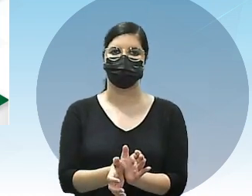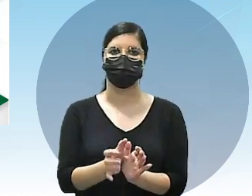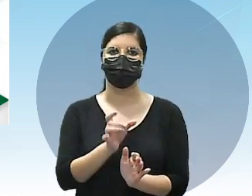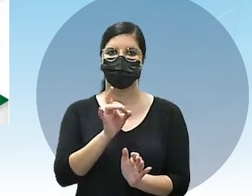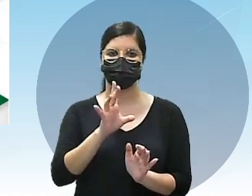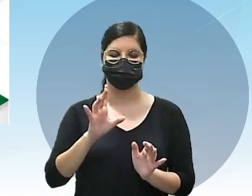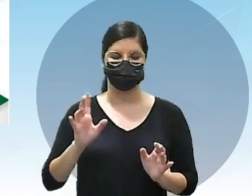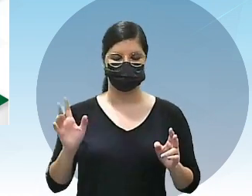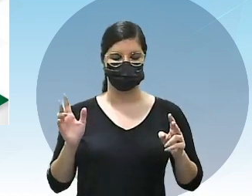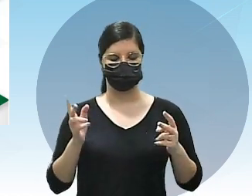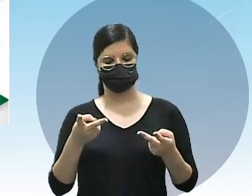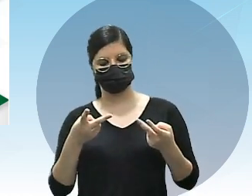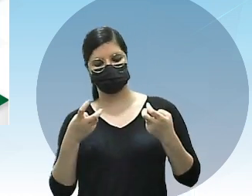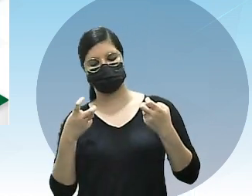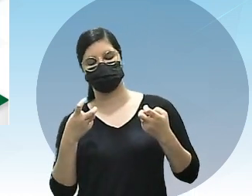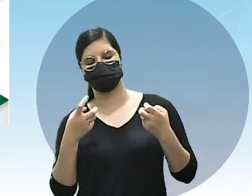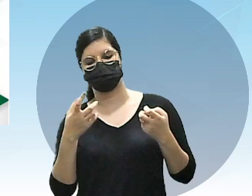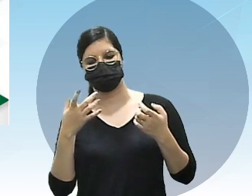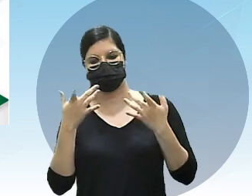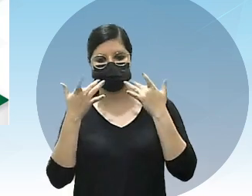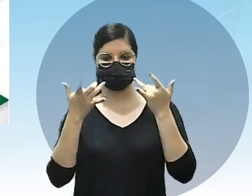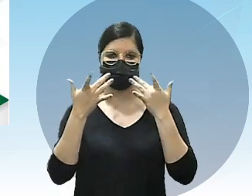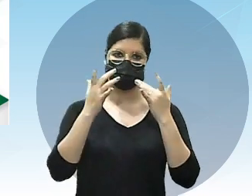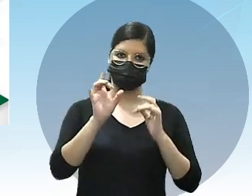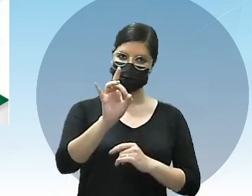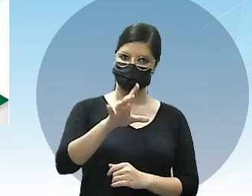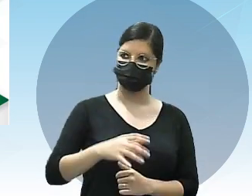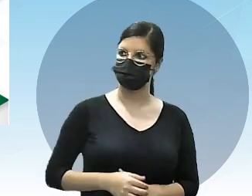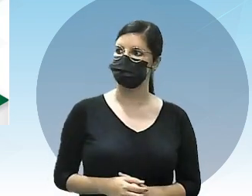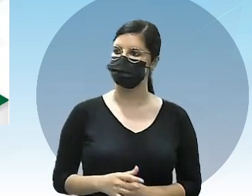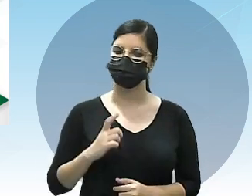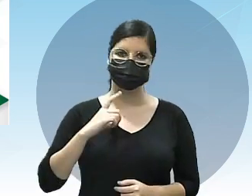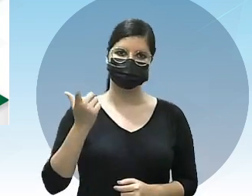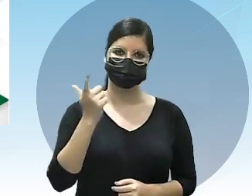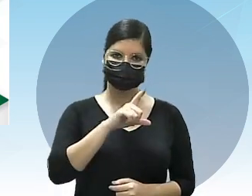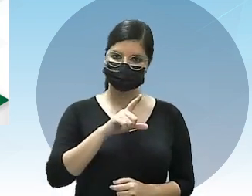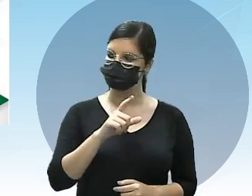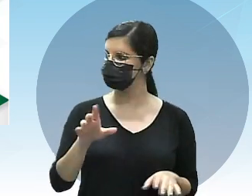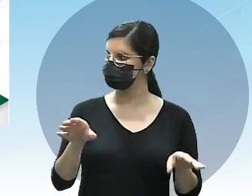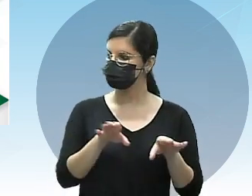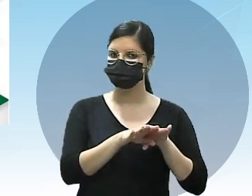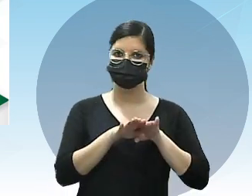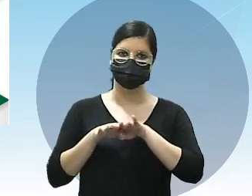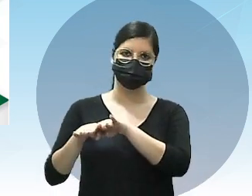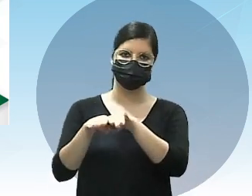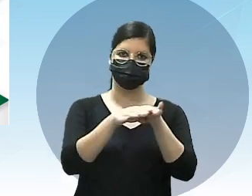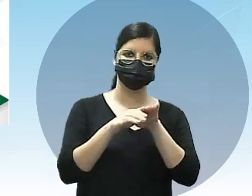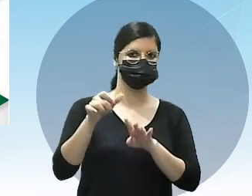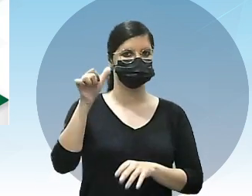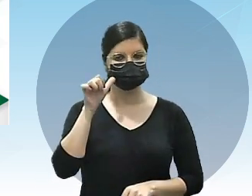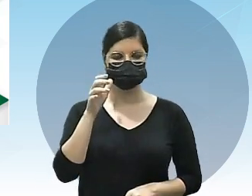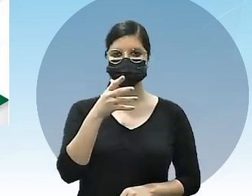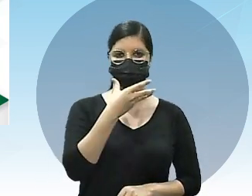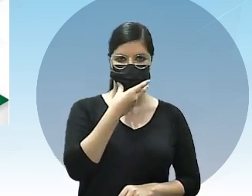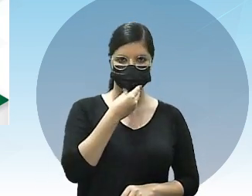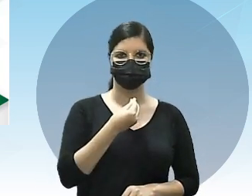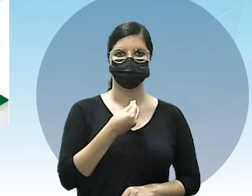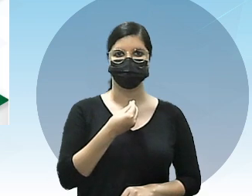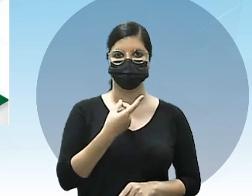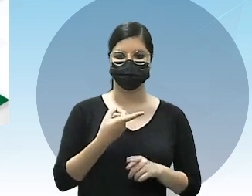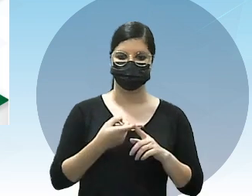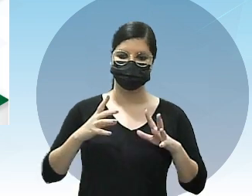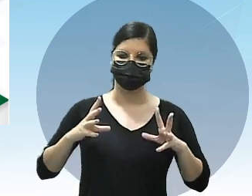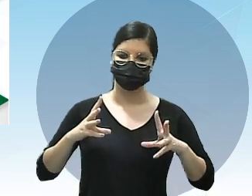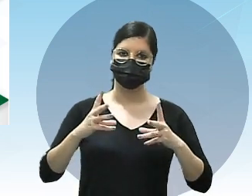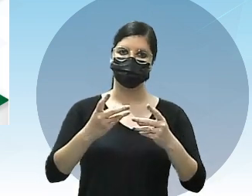parecendo como código anti daquela peça daquele momento né E aí proporcionam que uma maior igualdade entre homem e mulher no palco é porque